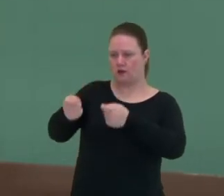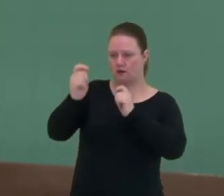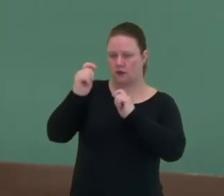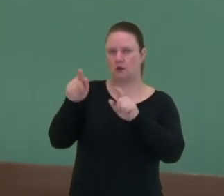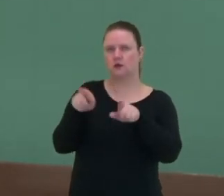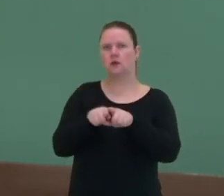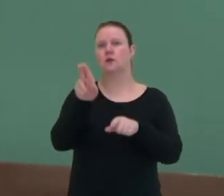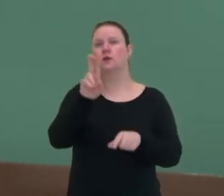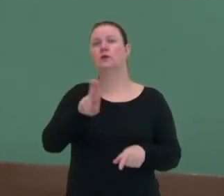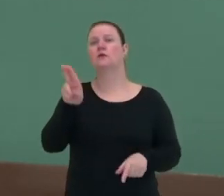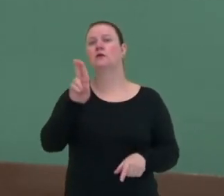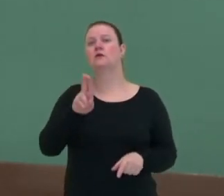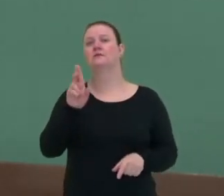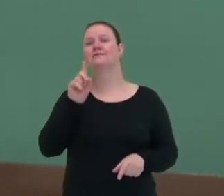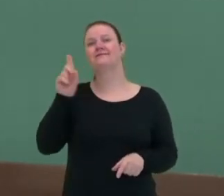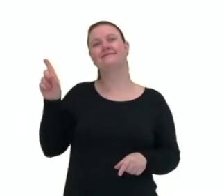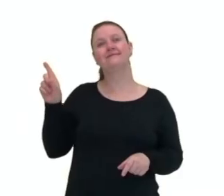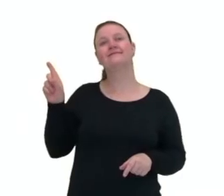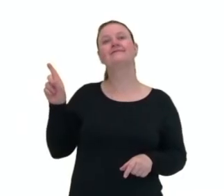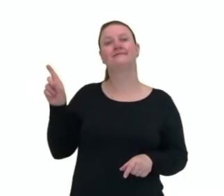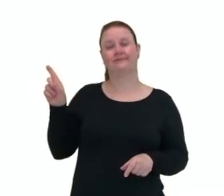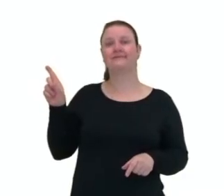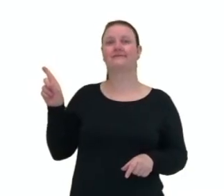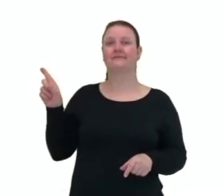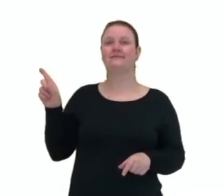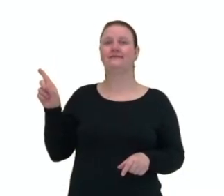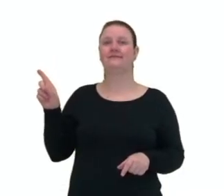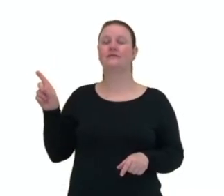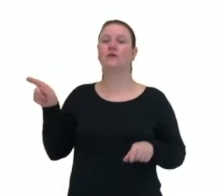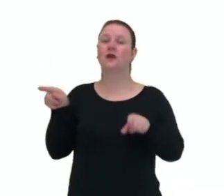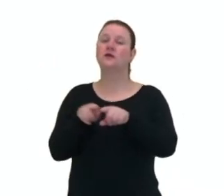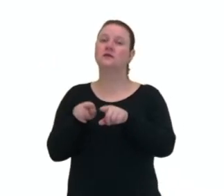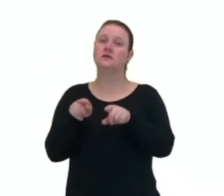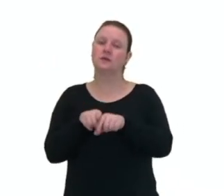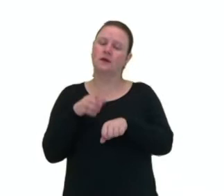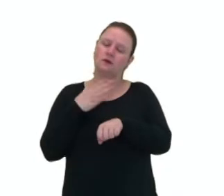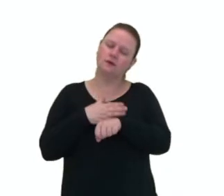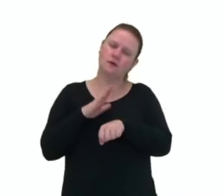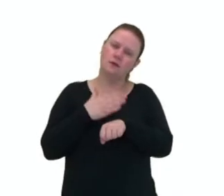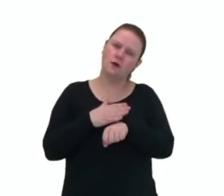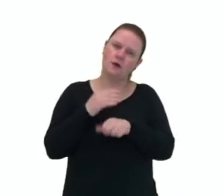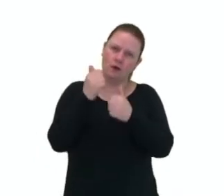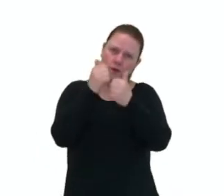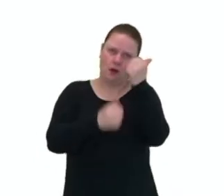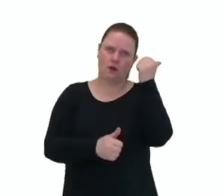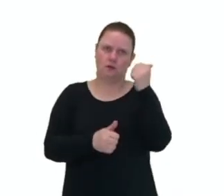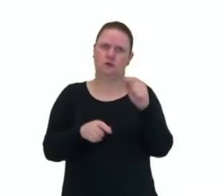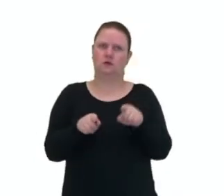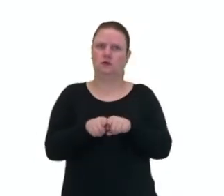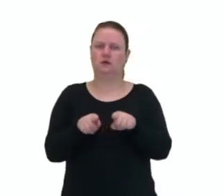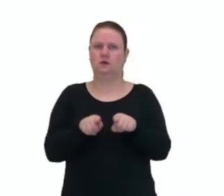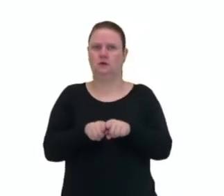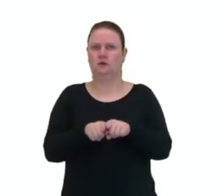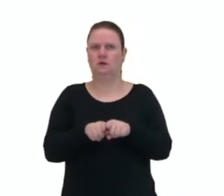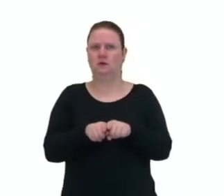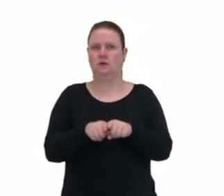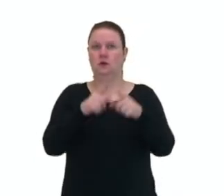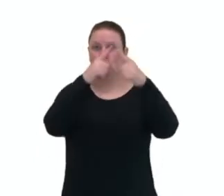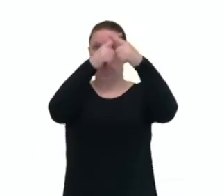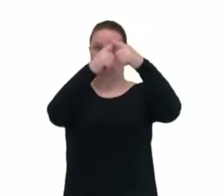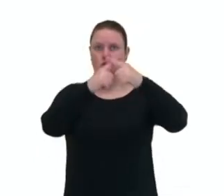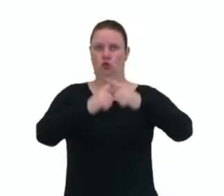tá? Atualmente, ele tornou-se também uma prática esportiva, sendo disputada